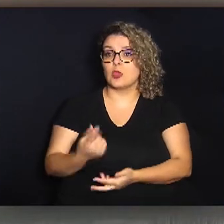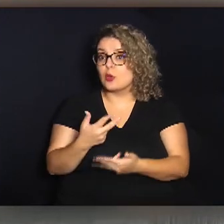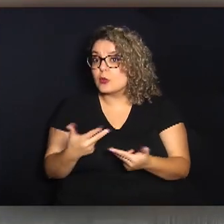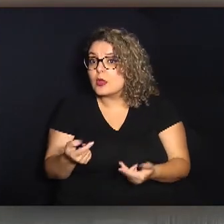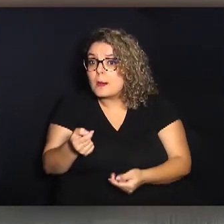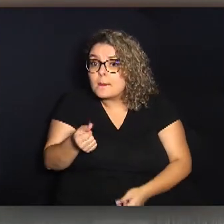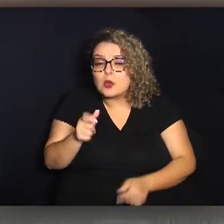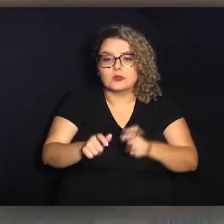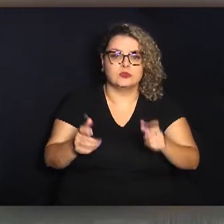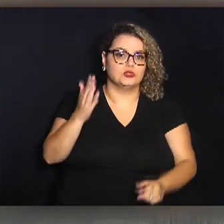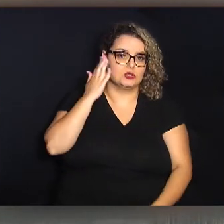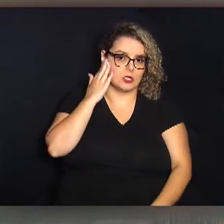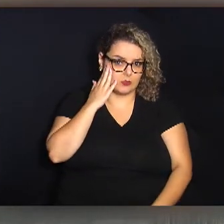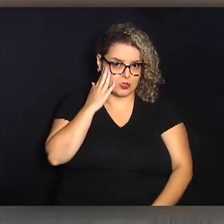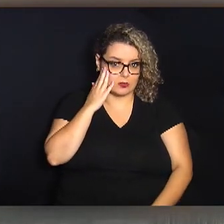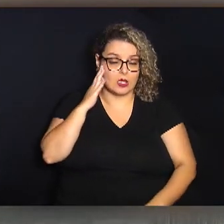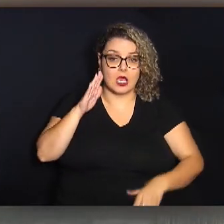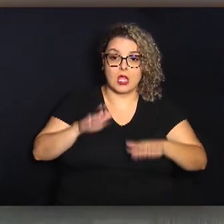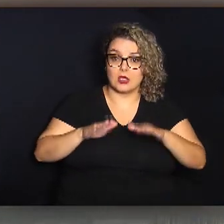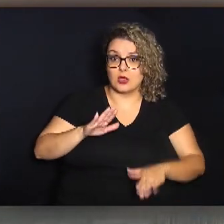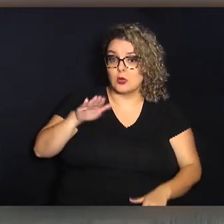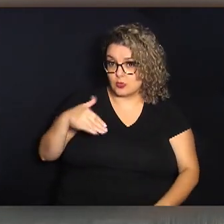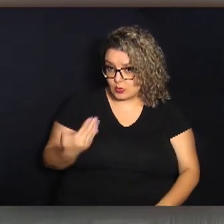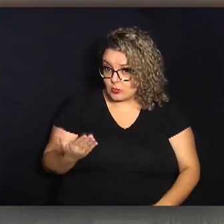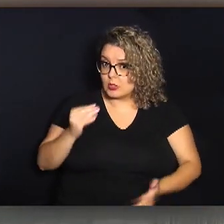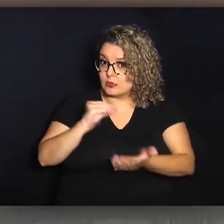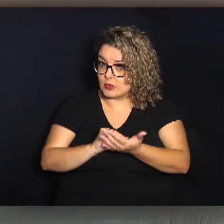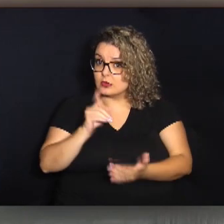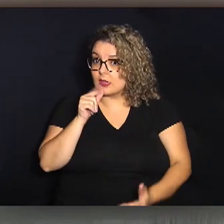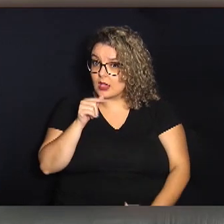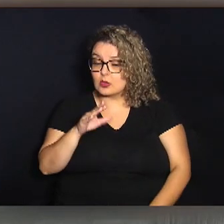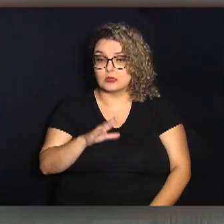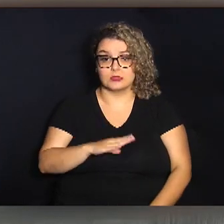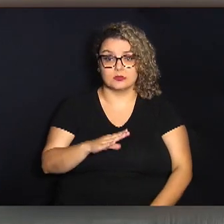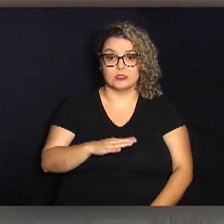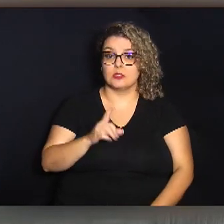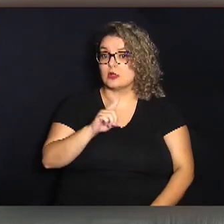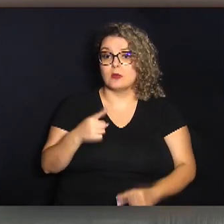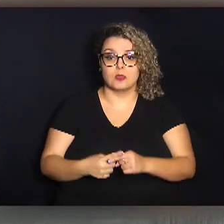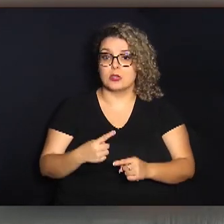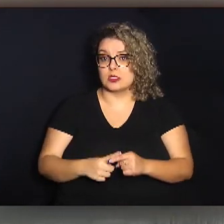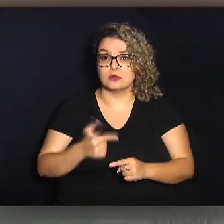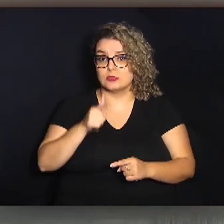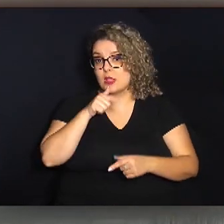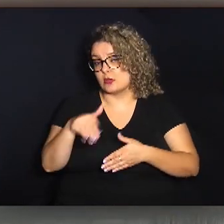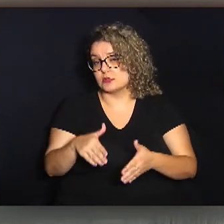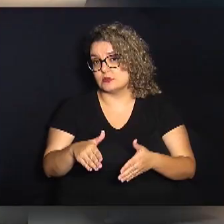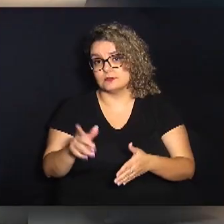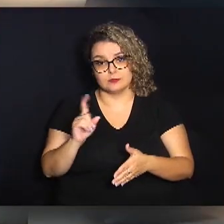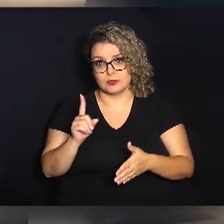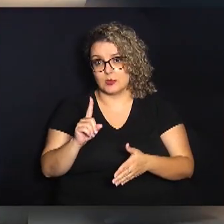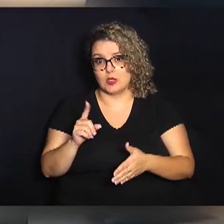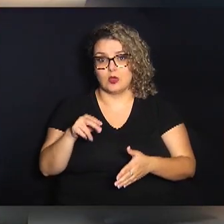pessoas sabem, muitas vezes quando falta água na cidade, não é porque não tem água no rio, ou porque